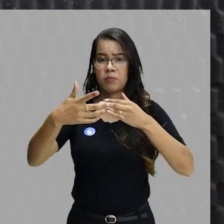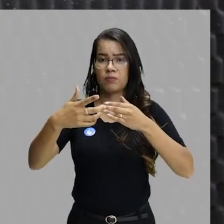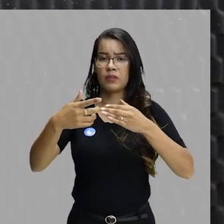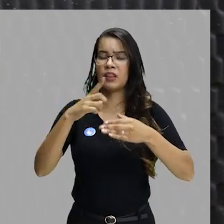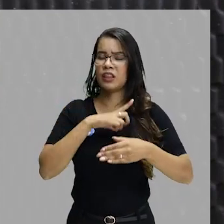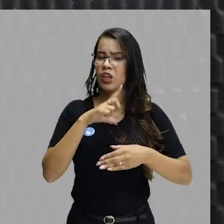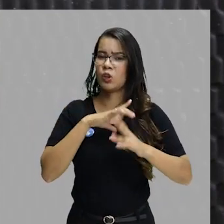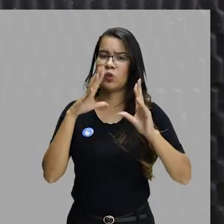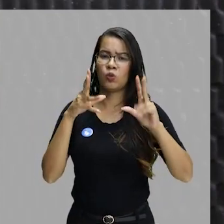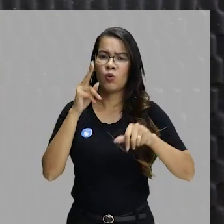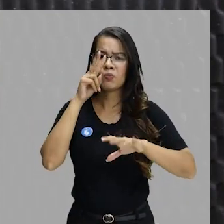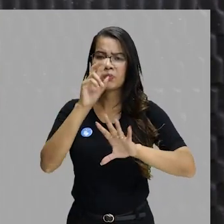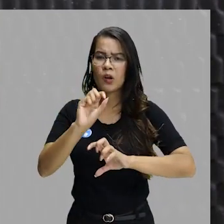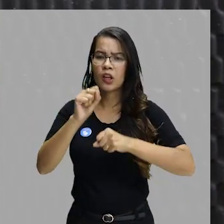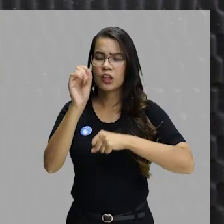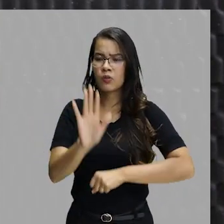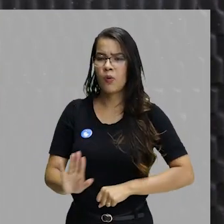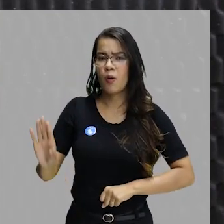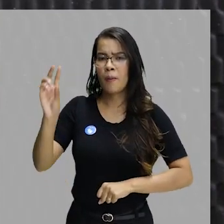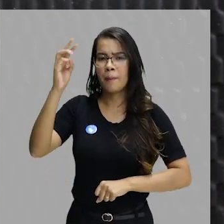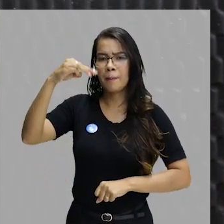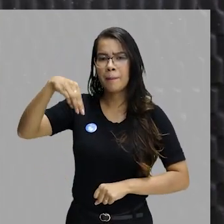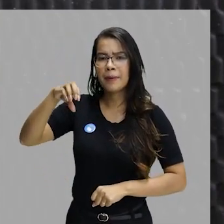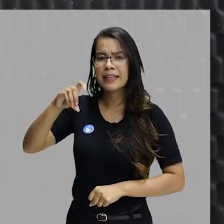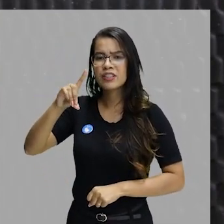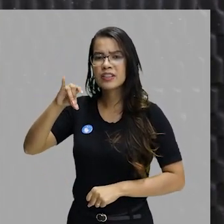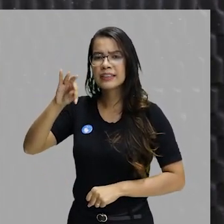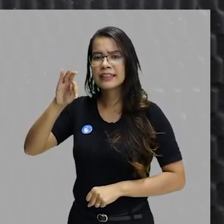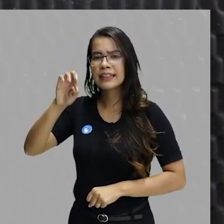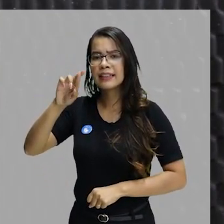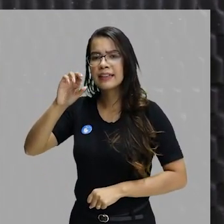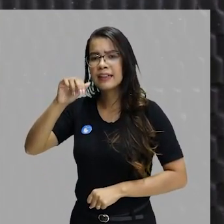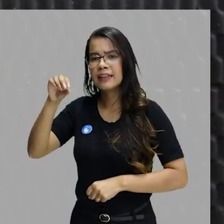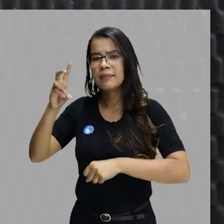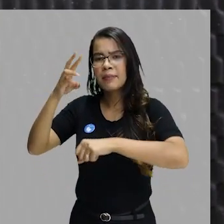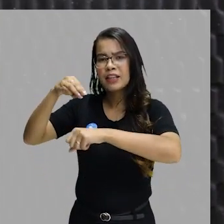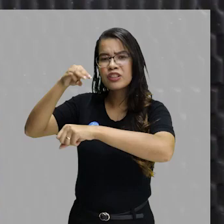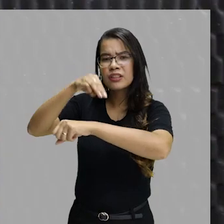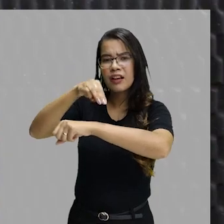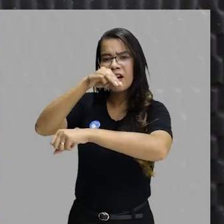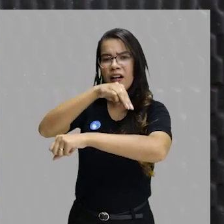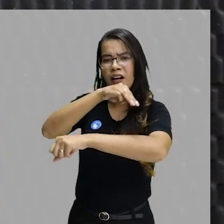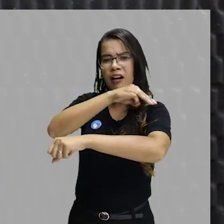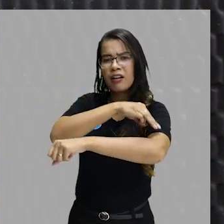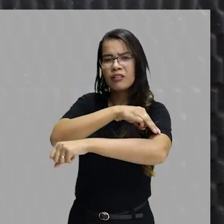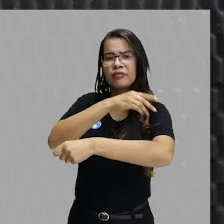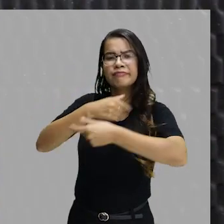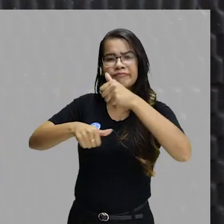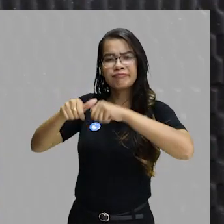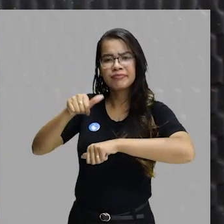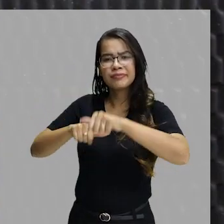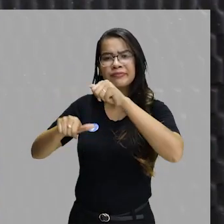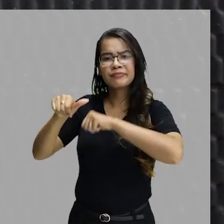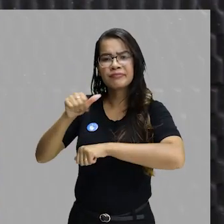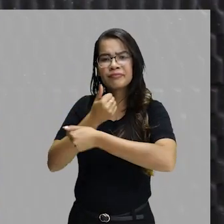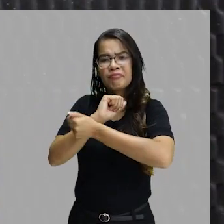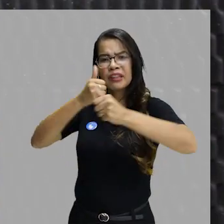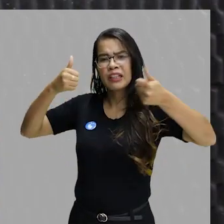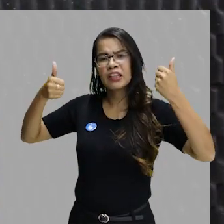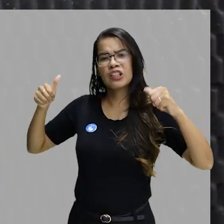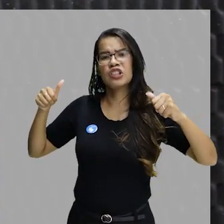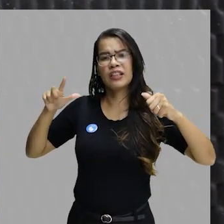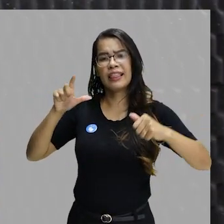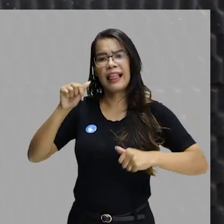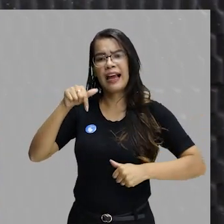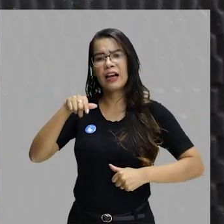monopólio do Mediterrâneo. Roma transforma o Mediterrâneo em um grande lago, em um grande mar salgado